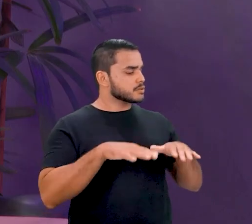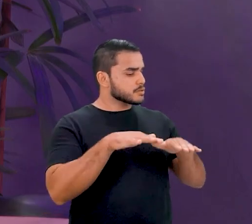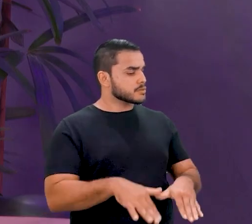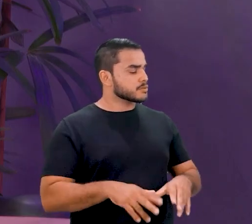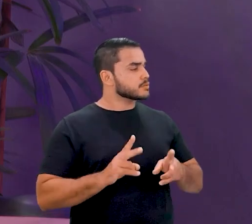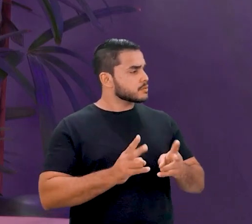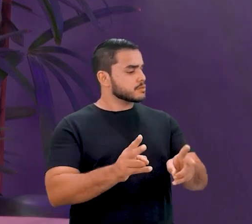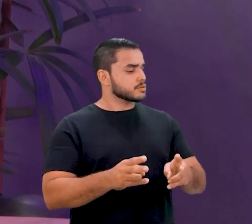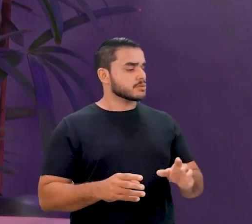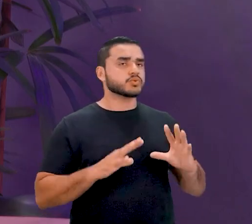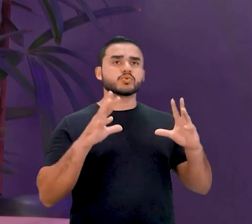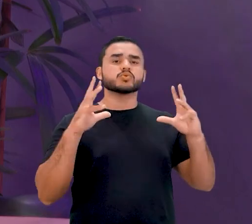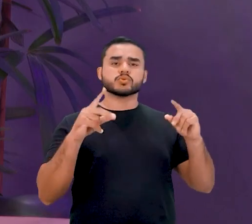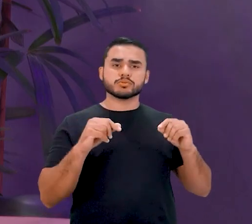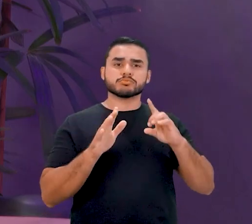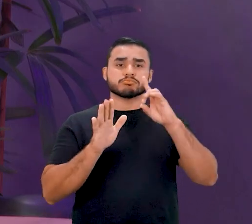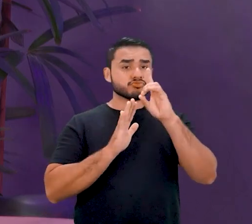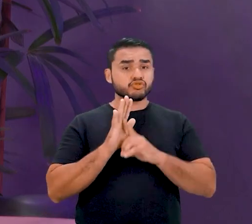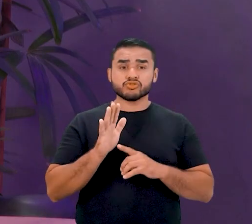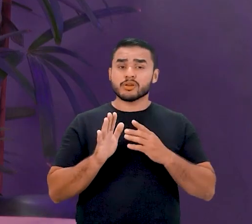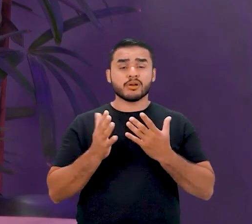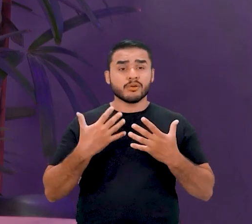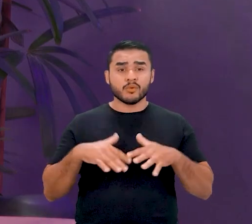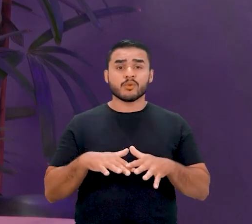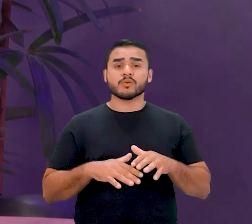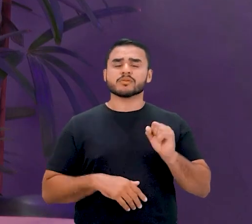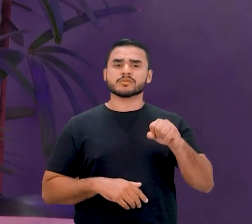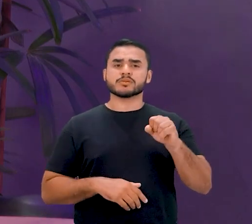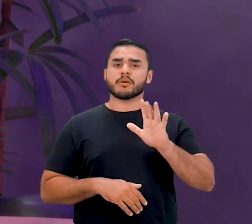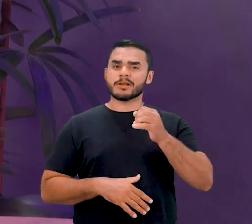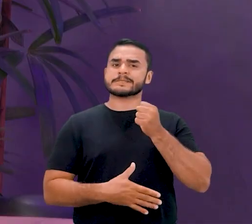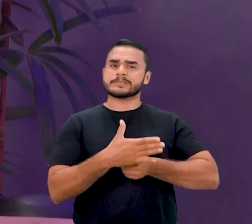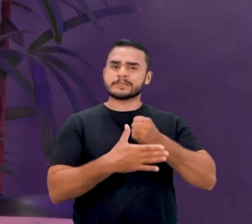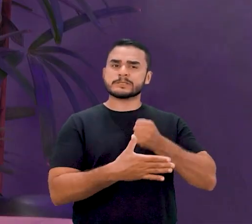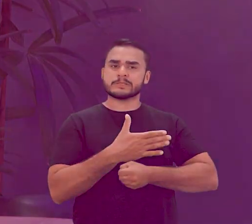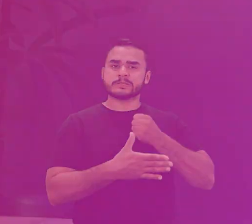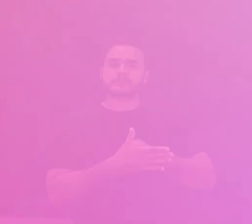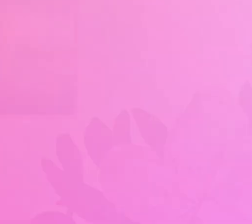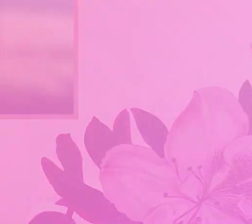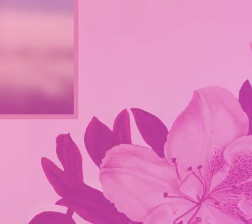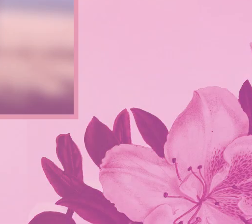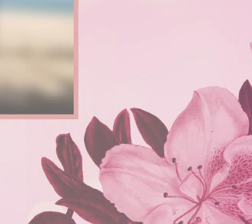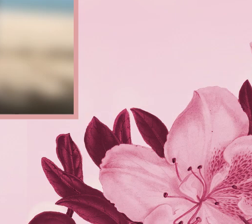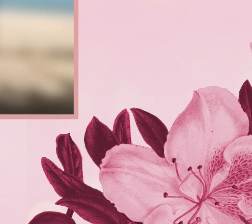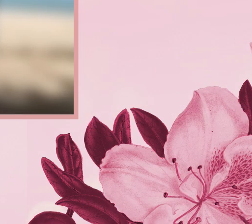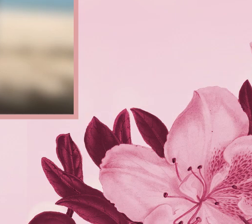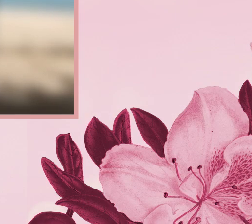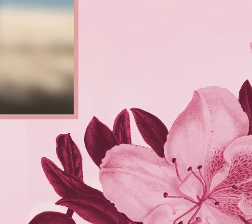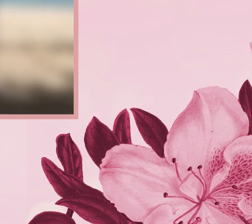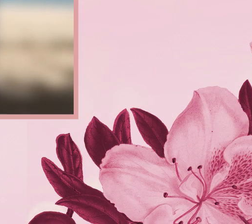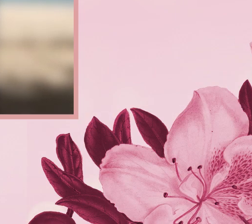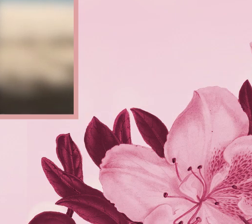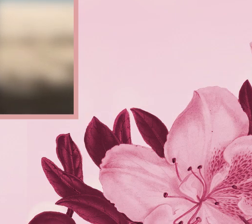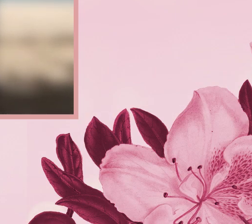entendendo que todos os espaços são para nós. Só que às vezes a gente tem que brigar muito para a gente estar nesse espaço. Clariene Abreu